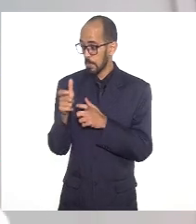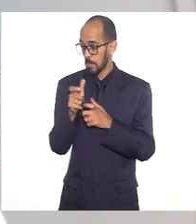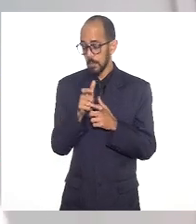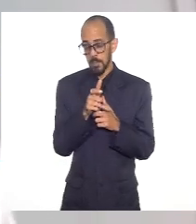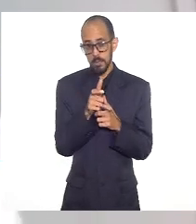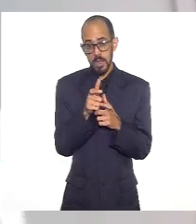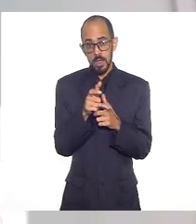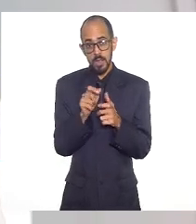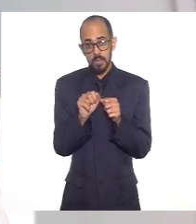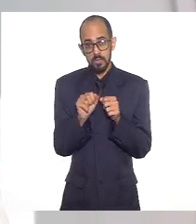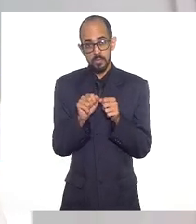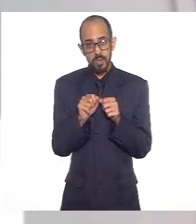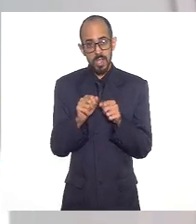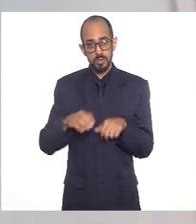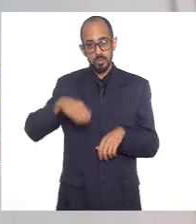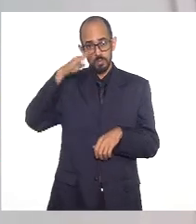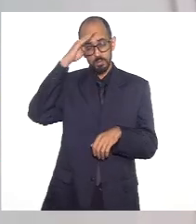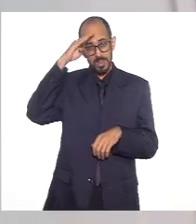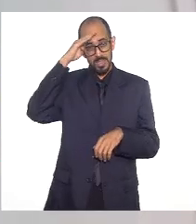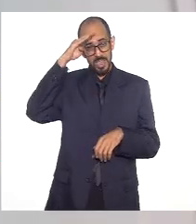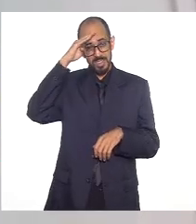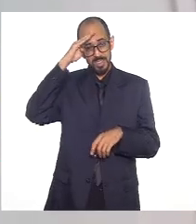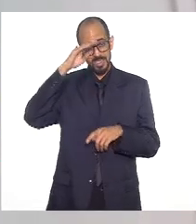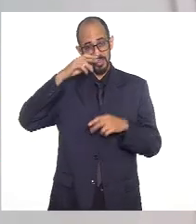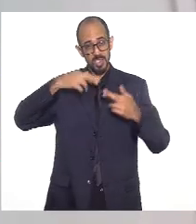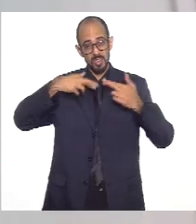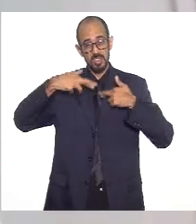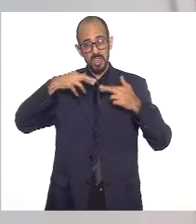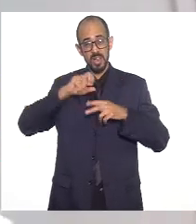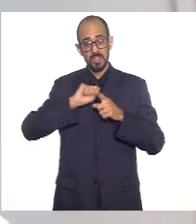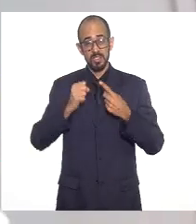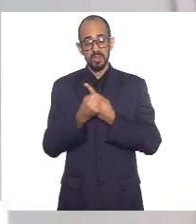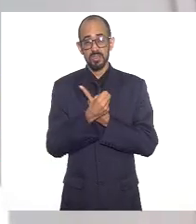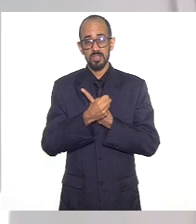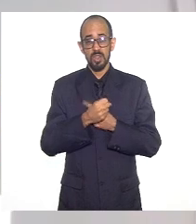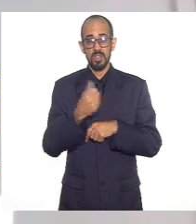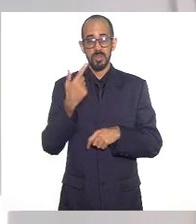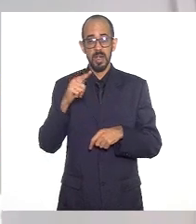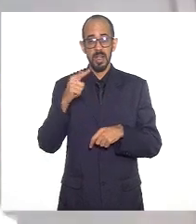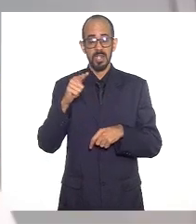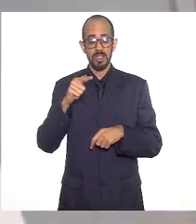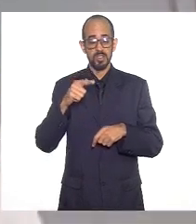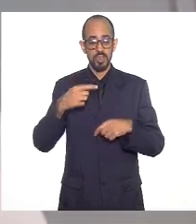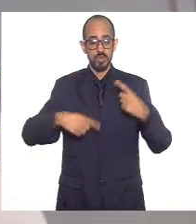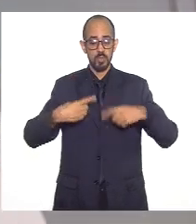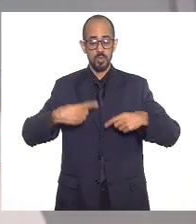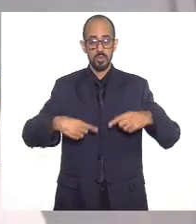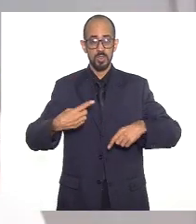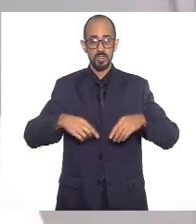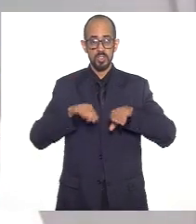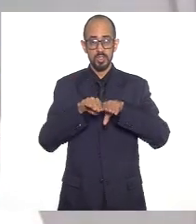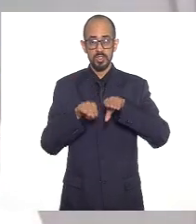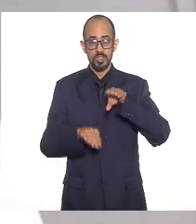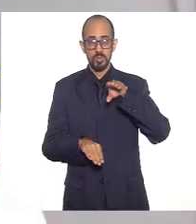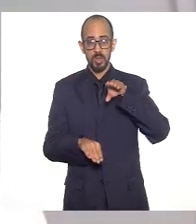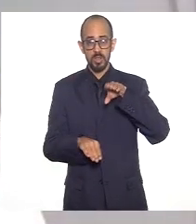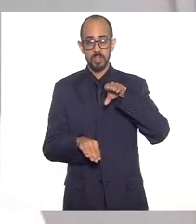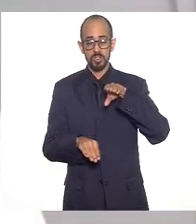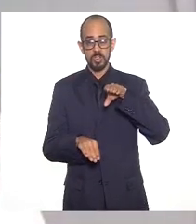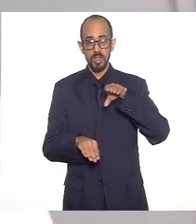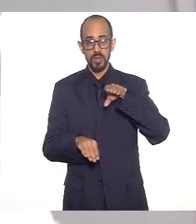de militarização nas nossas relações sociais, de garantir uma política de desigualdade social.